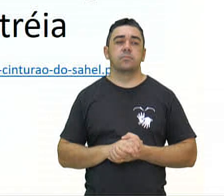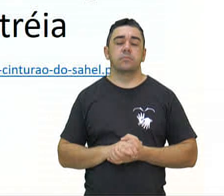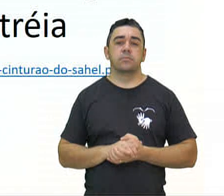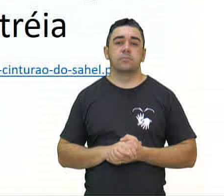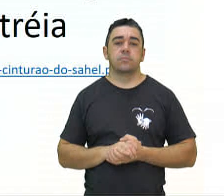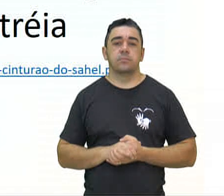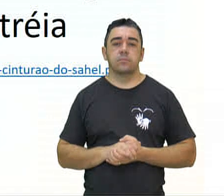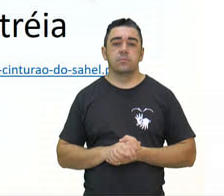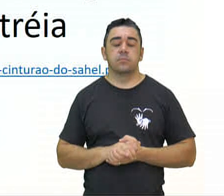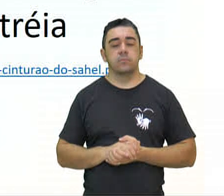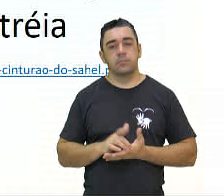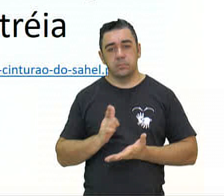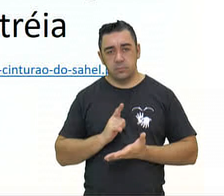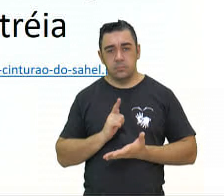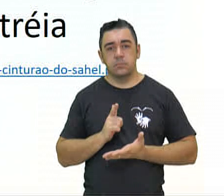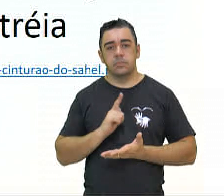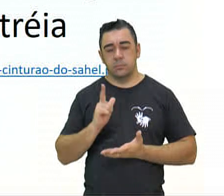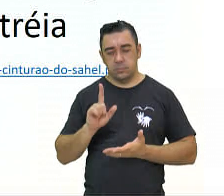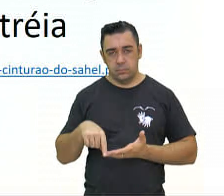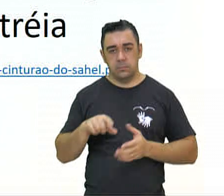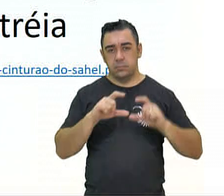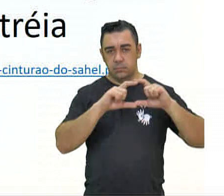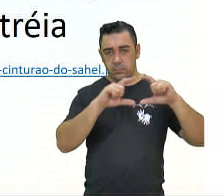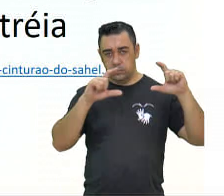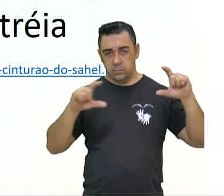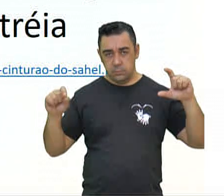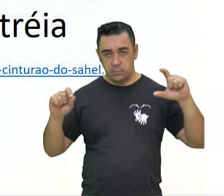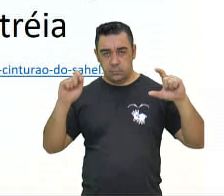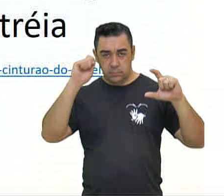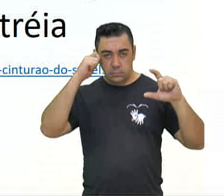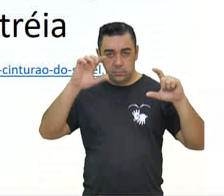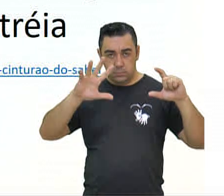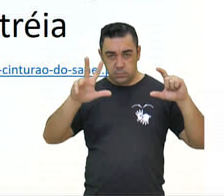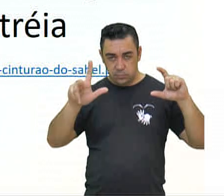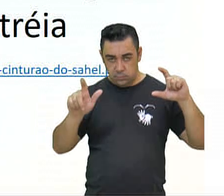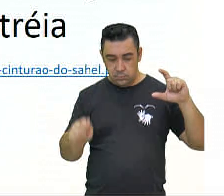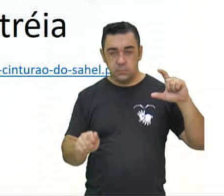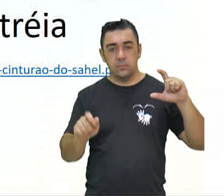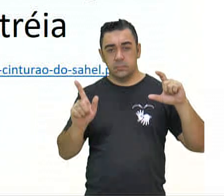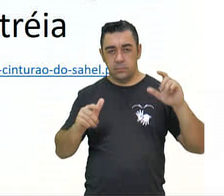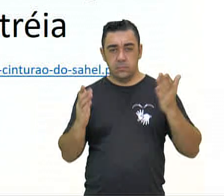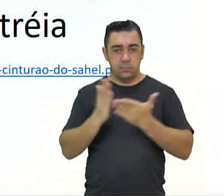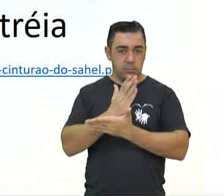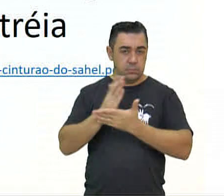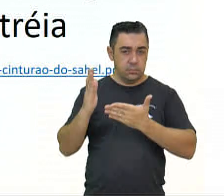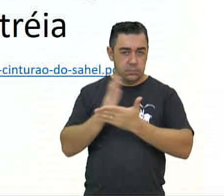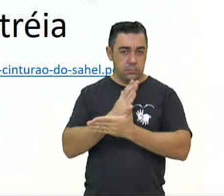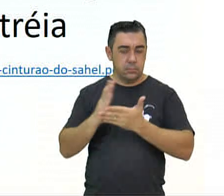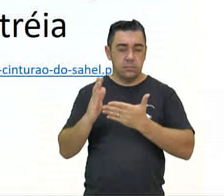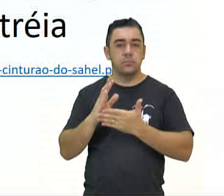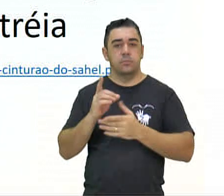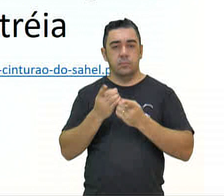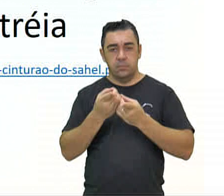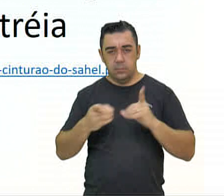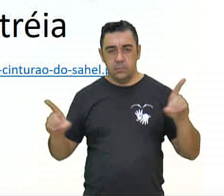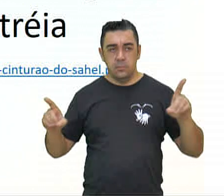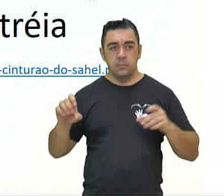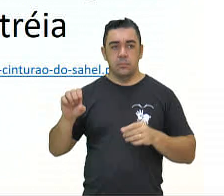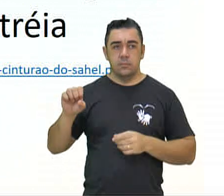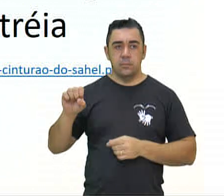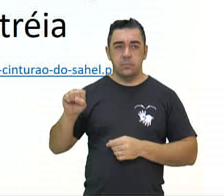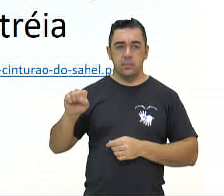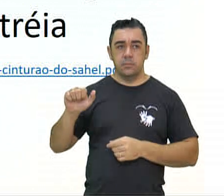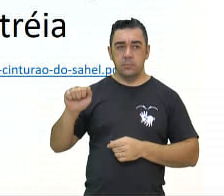Então, o Sahel é essa faixa de transição localizada no continente africano, que separa o Saara, embora aqui esteja, porque esse aqui é um texto que eu